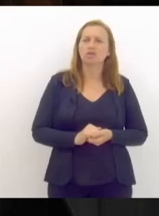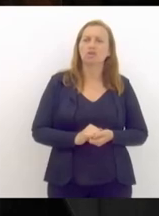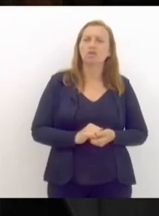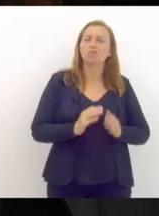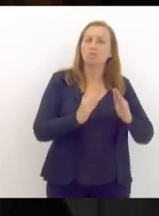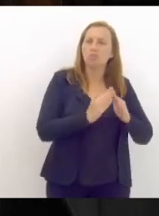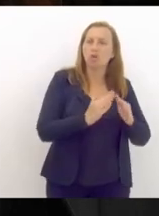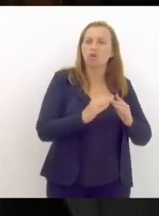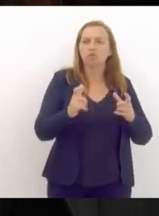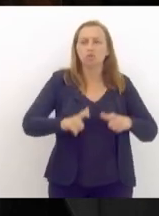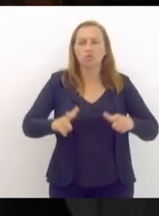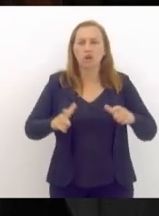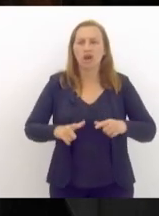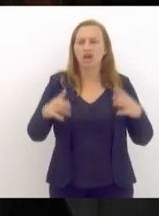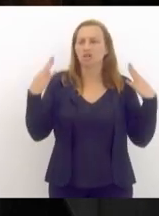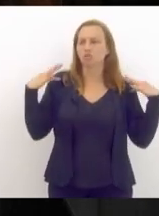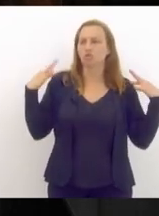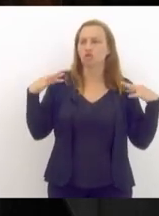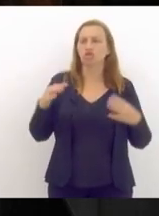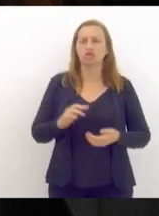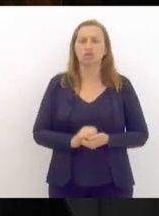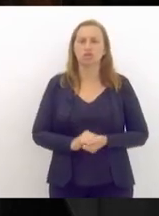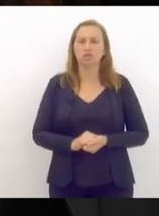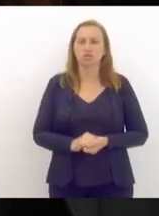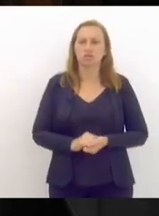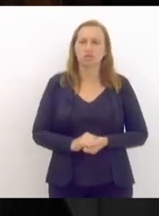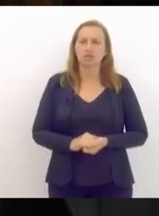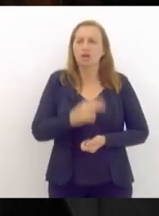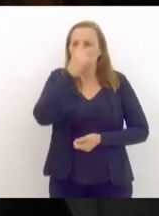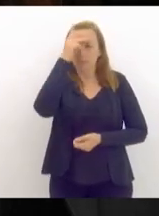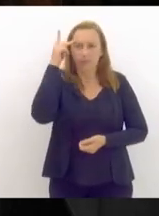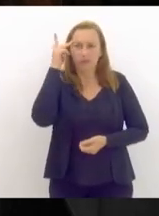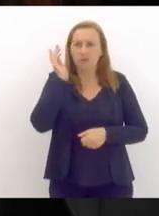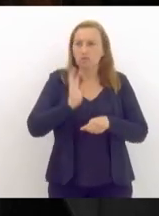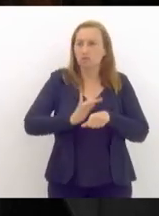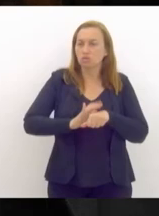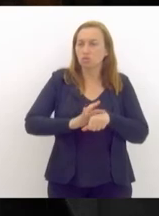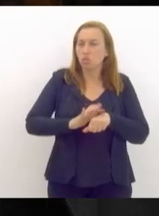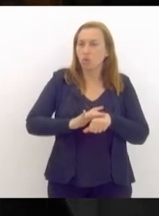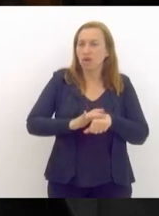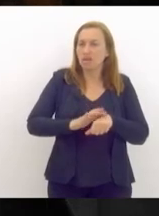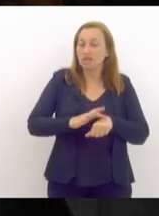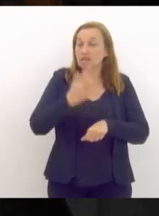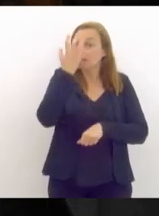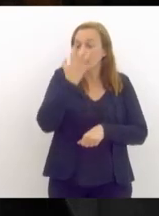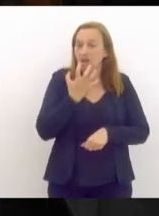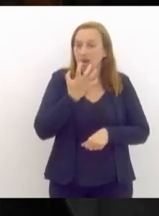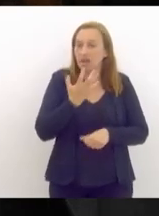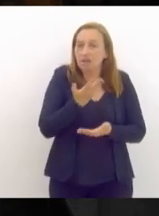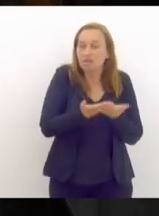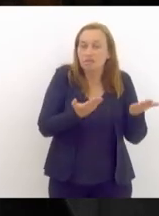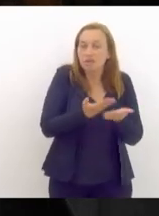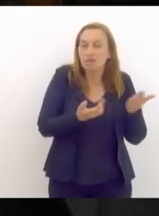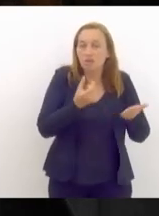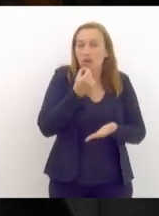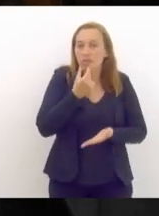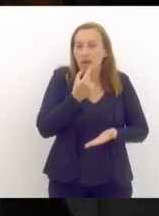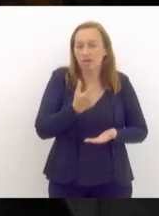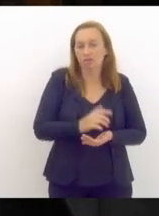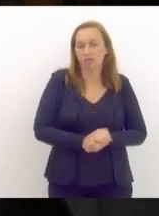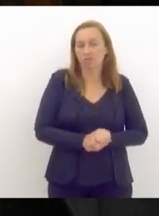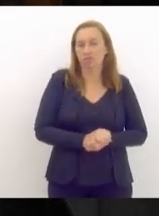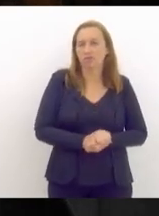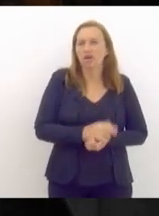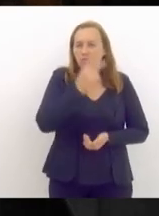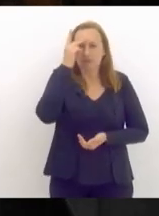moradores, turistas, pessoas com doenças crônicas que perderam seus medicamentos, pessoas